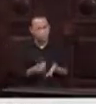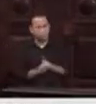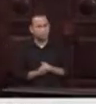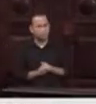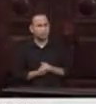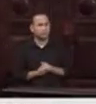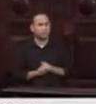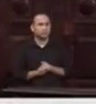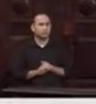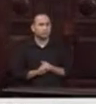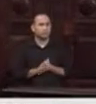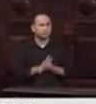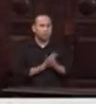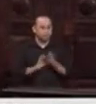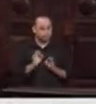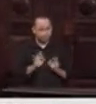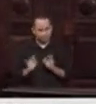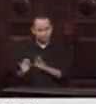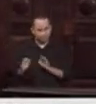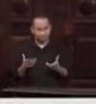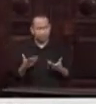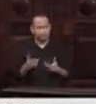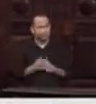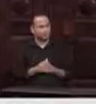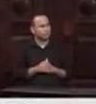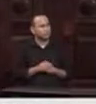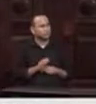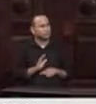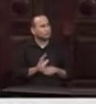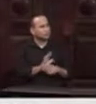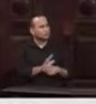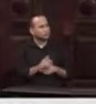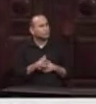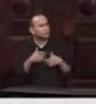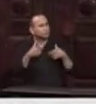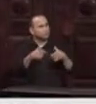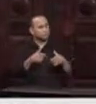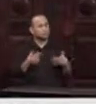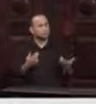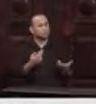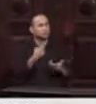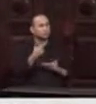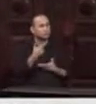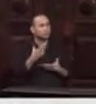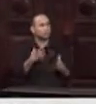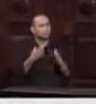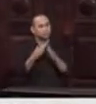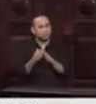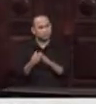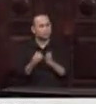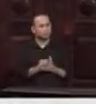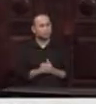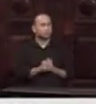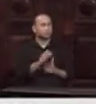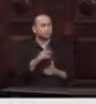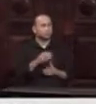de regularização fundiária, né, das áreas que ocupam, né, das residências que ocupam, das